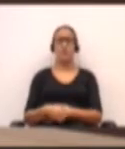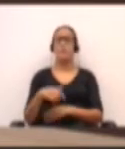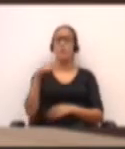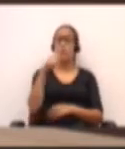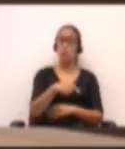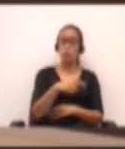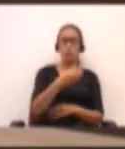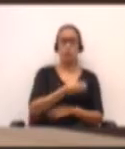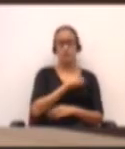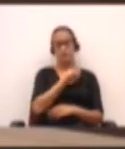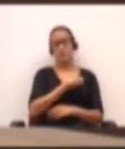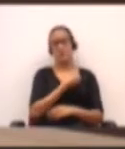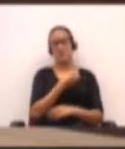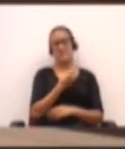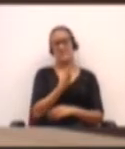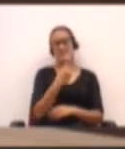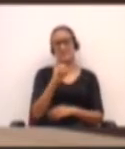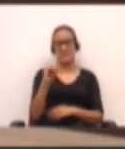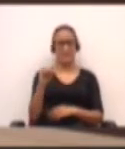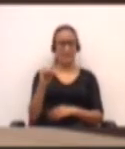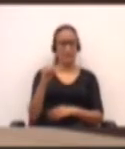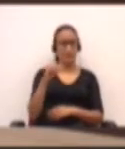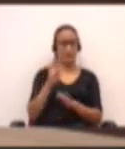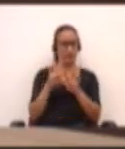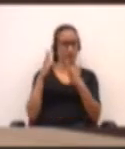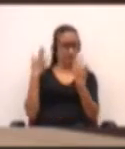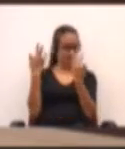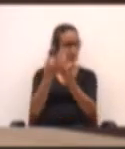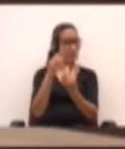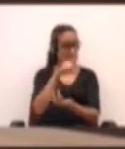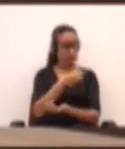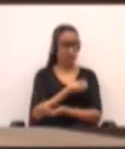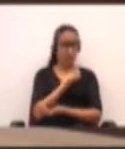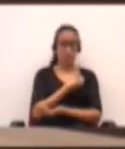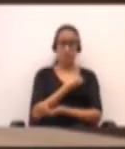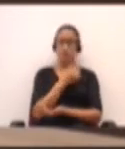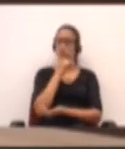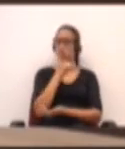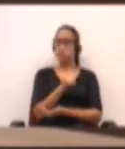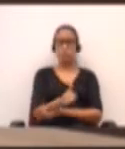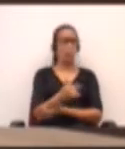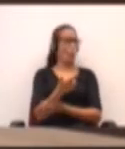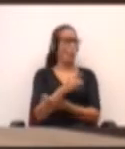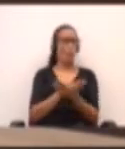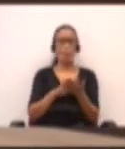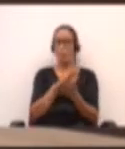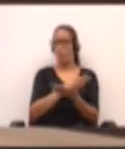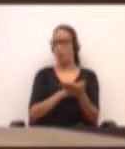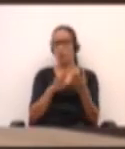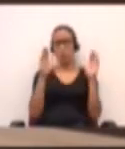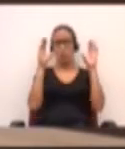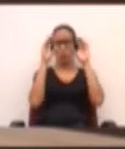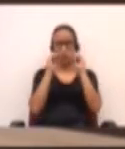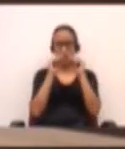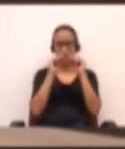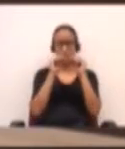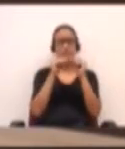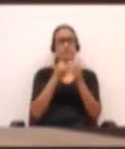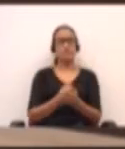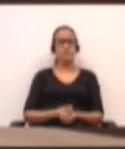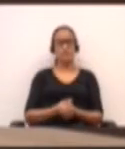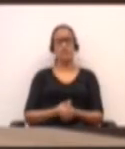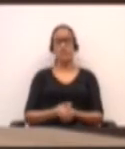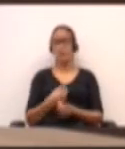mas a área, que atende cerca de 100 famílias, ainda permanece na escuridão. Sensibilizado pela situação que se